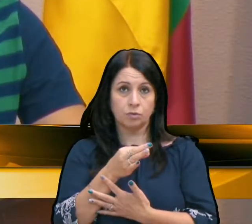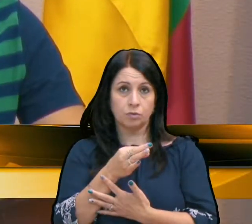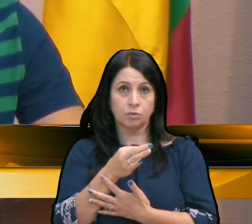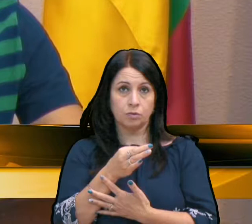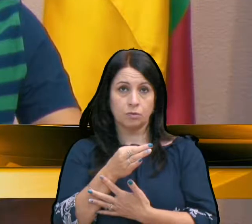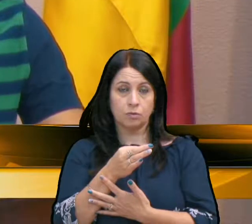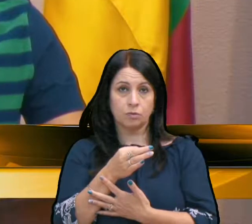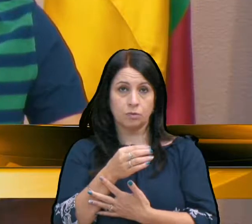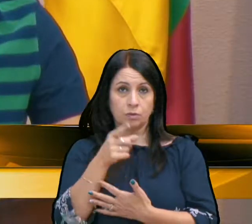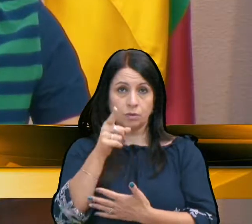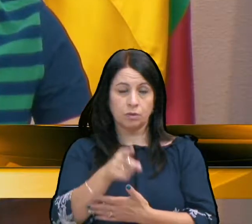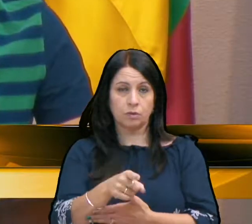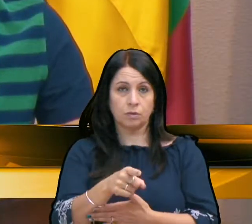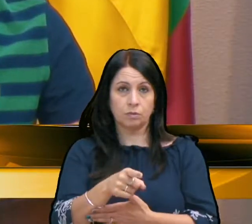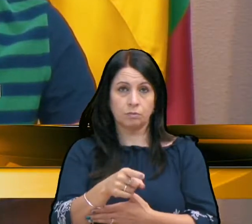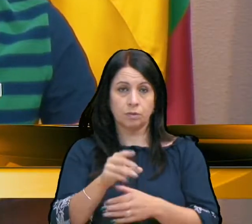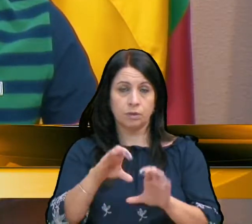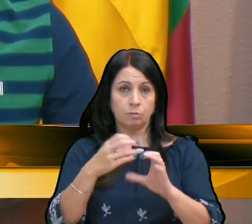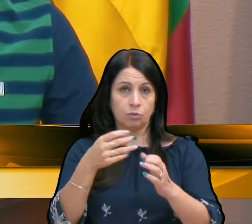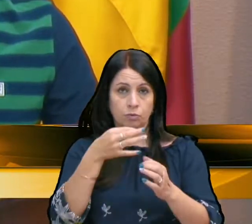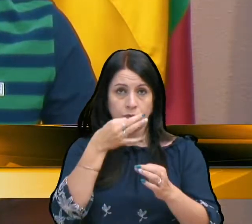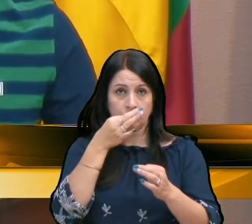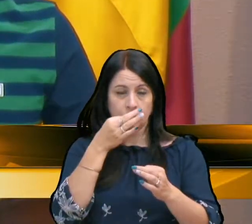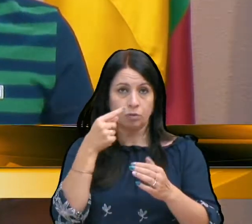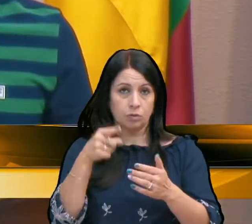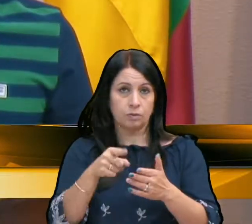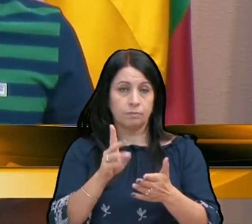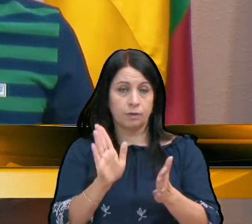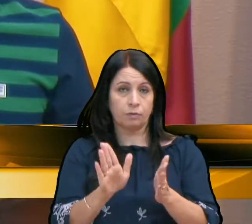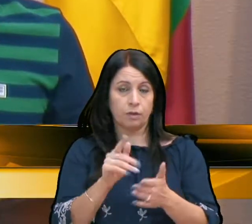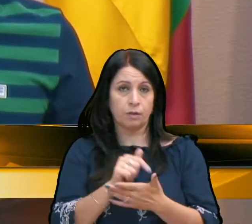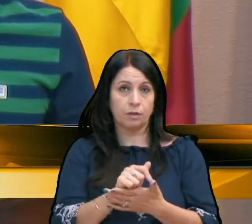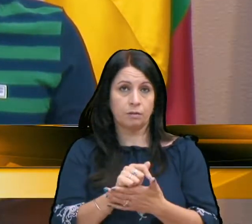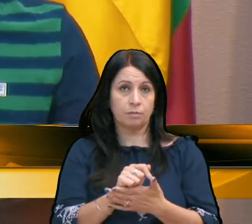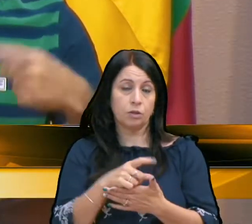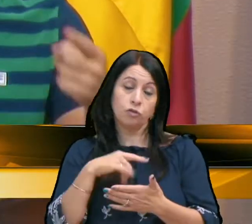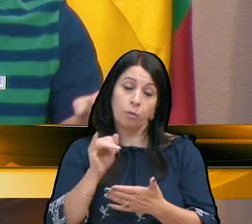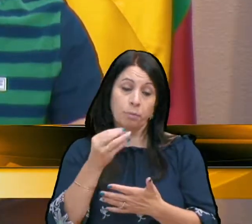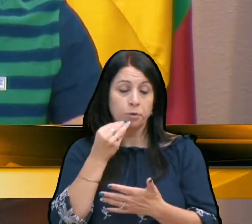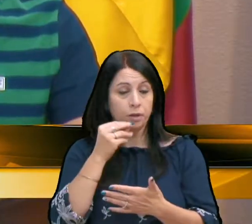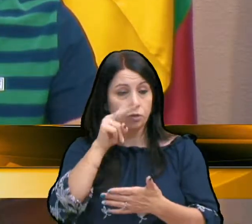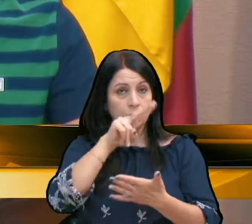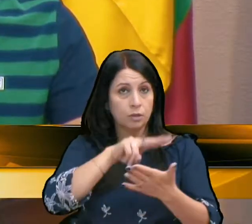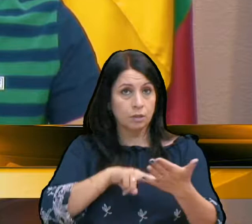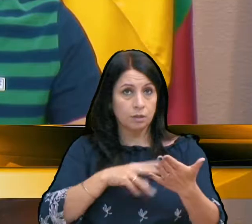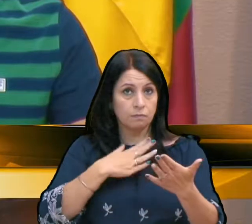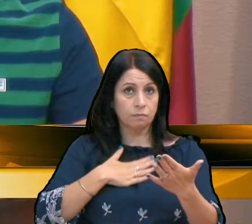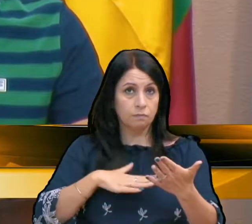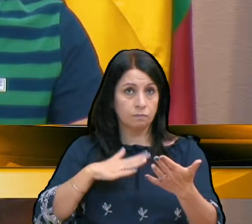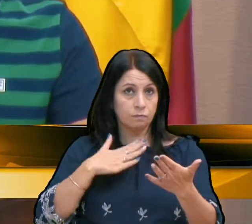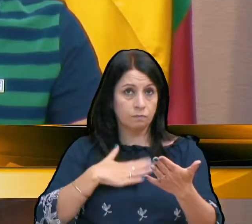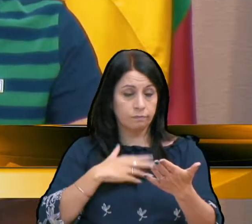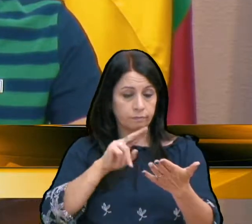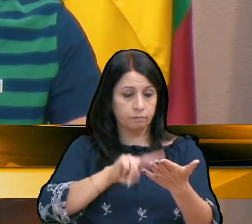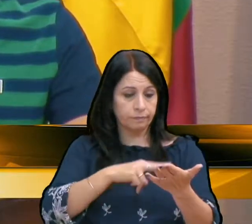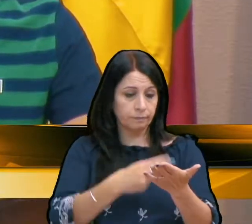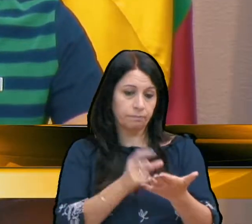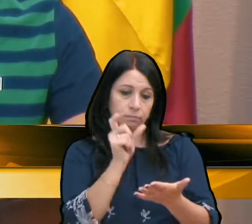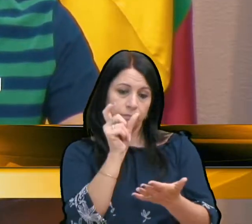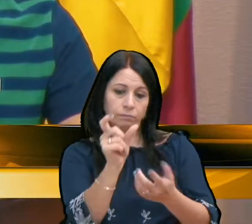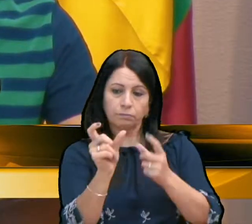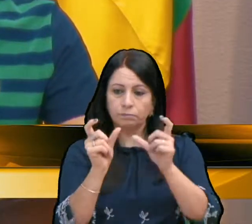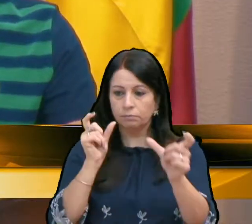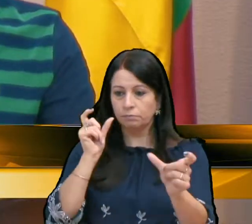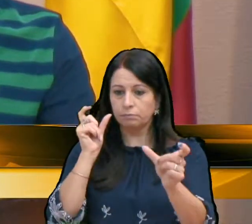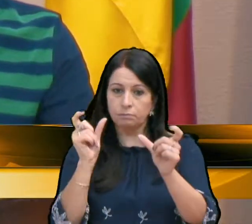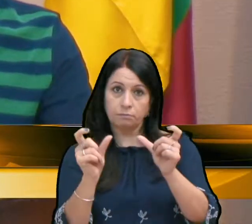pela Câmara de Vereadores de Caxias do Sul. Então fica aqui. Quem tiver a oportunidade de ler com calma, interpretar cada palavra,